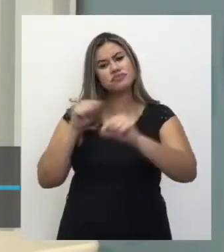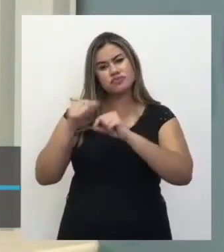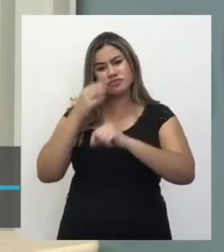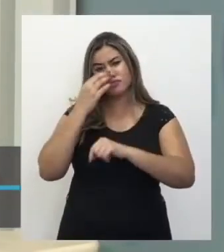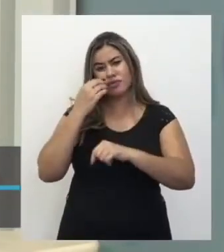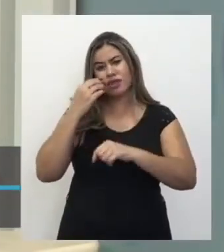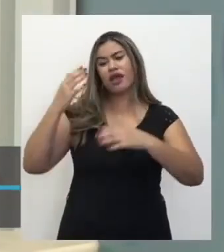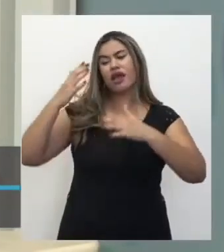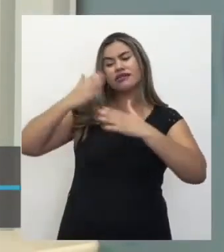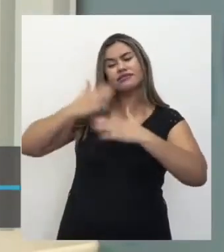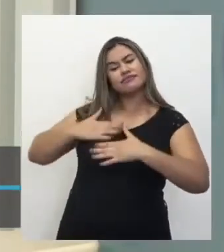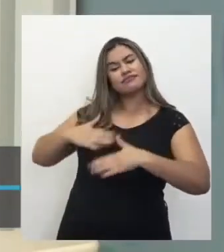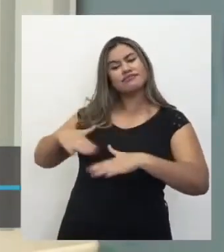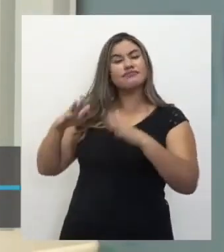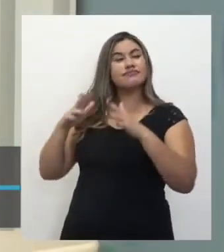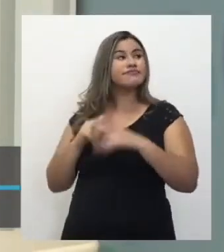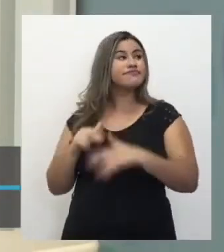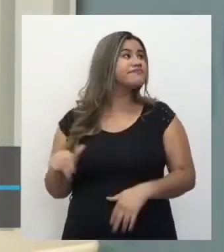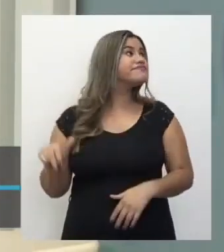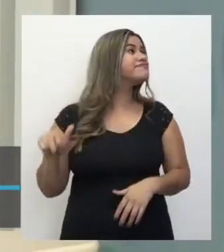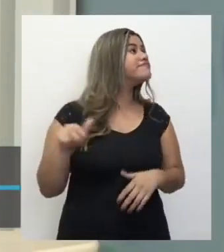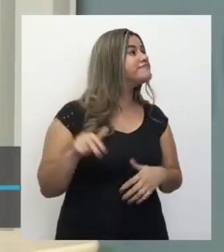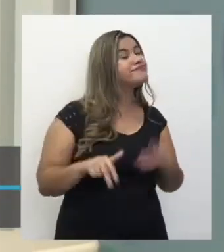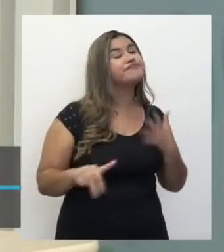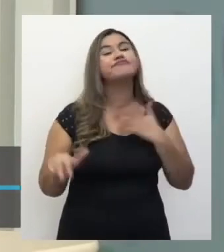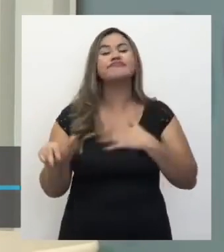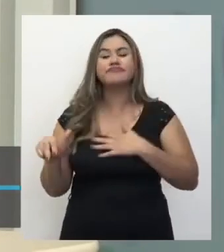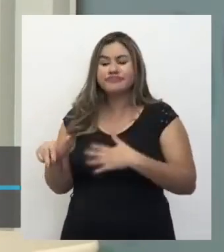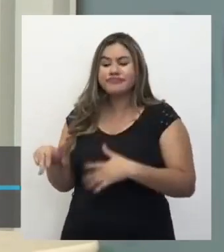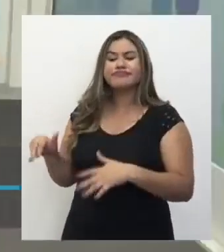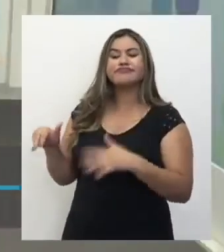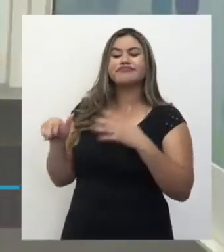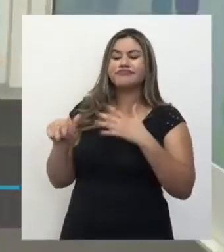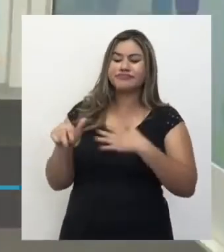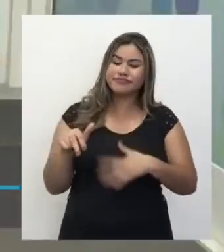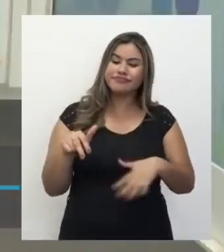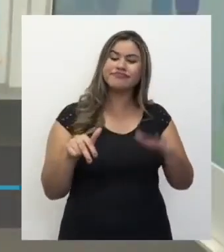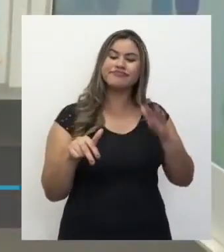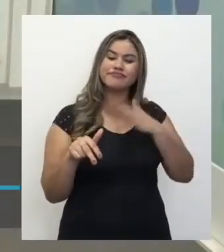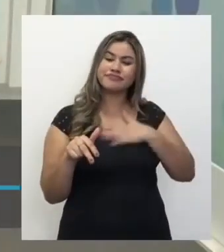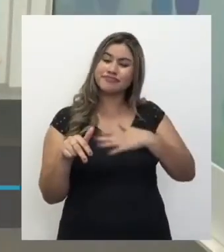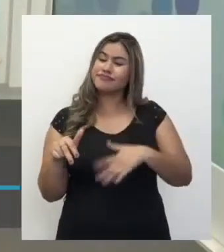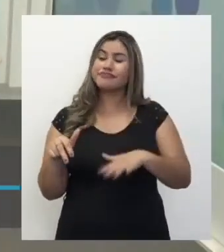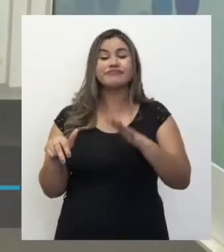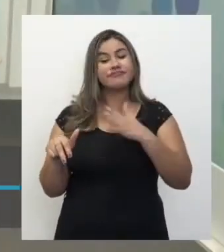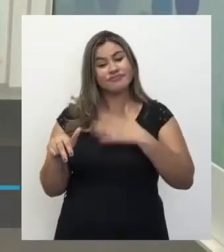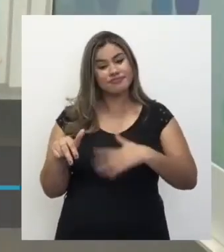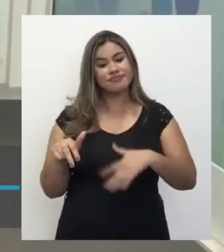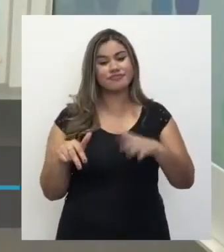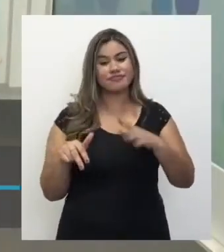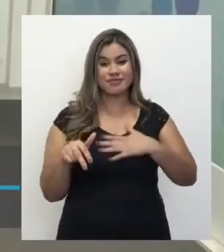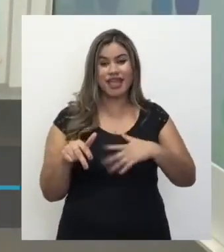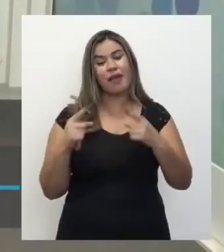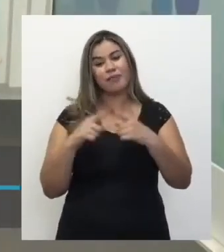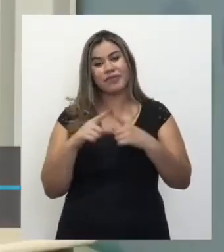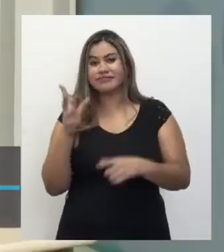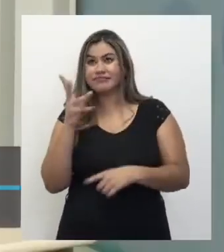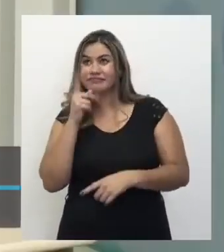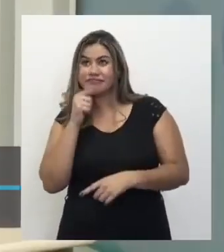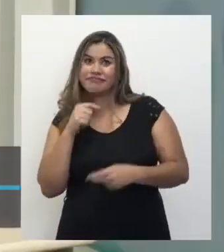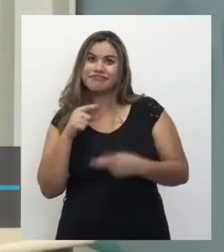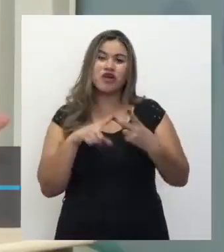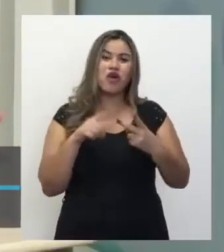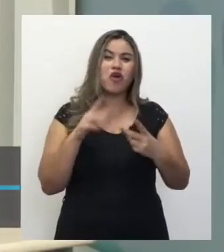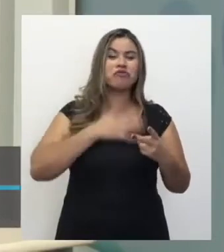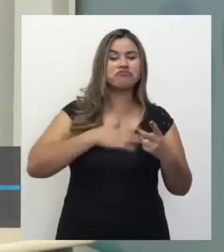ficar devagar, quer ficar tranquila, né? Vagar, deu origem à palavra, dois né? Sentidos aí da coisa, né? Devagar e vagar. Vagar, quer